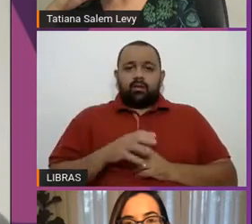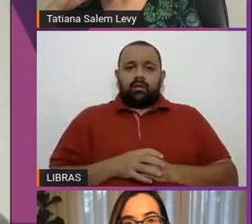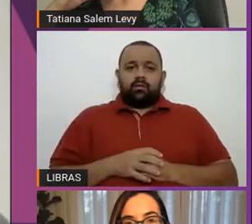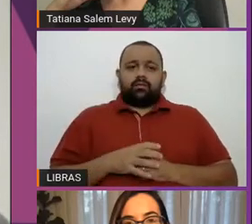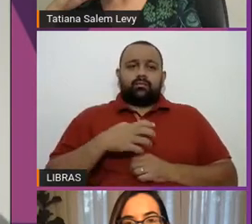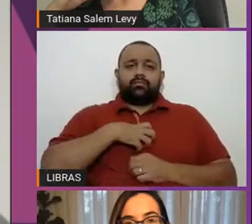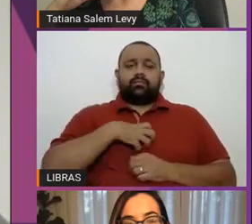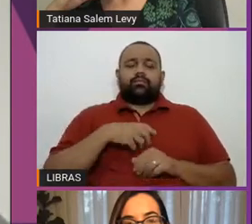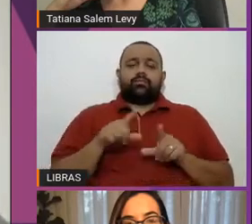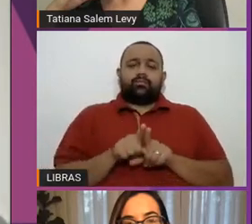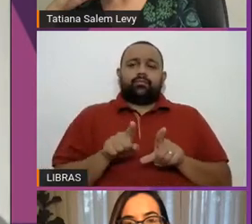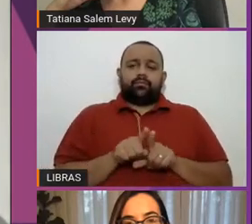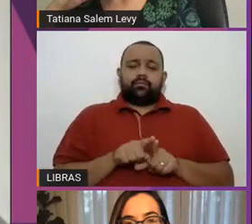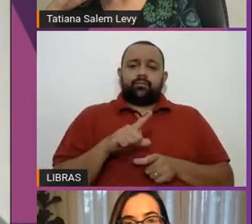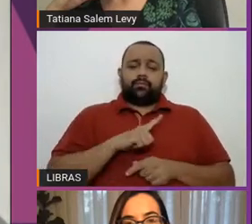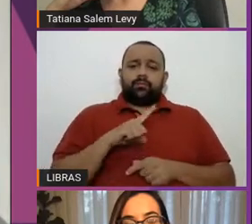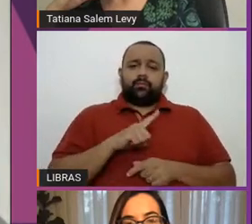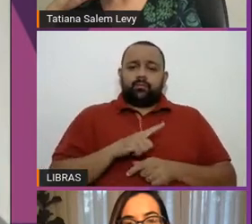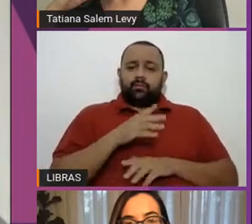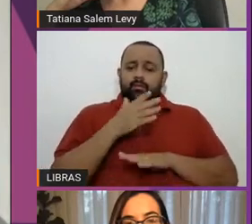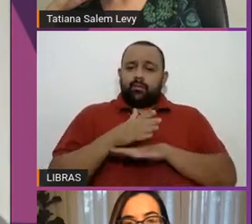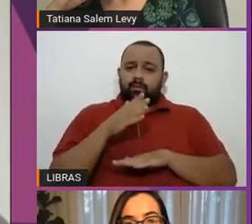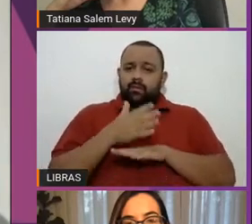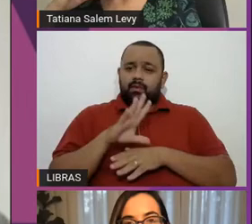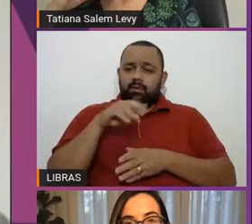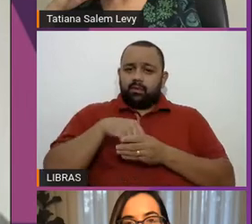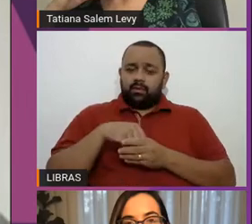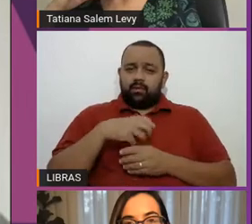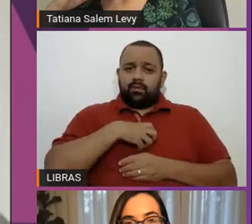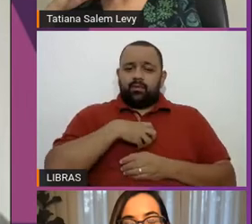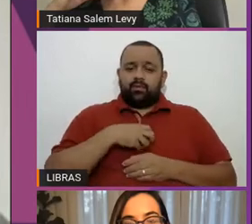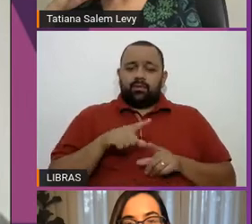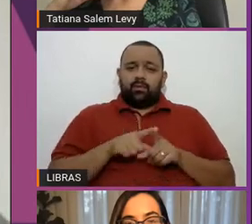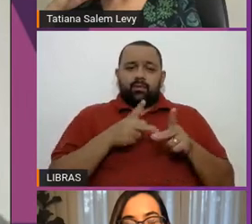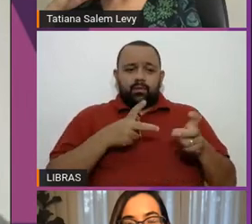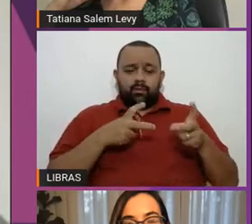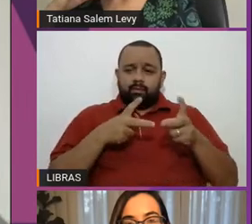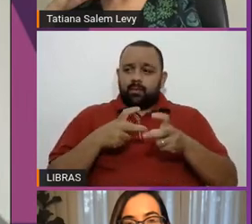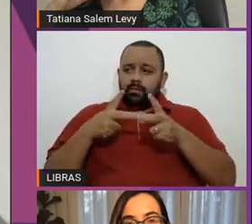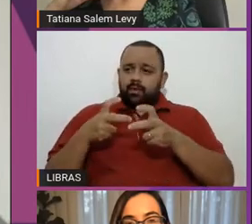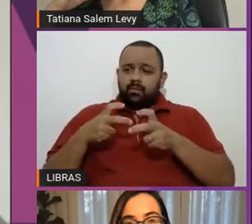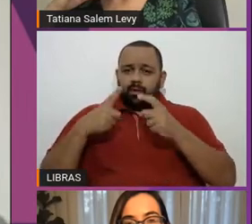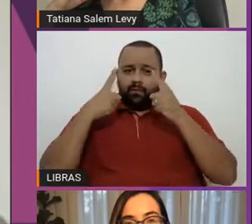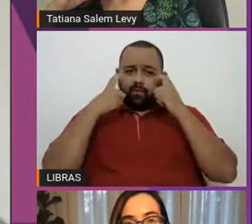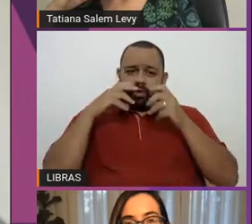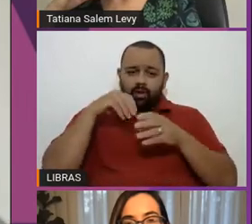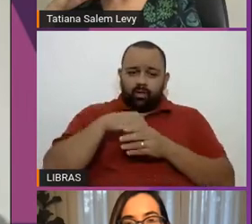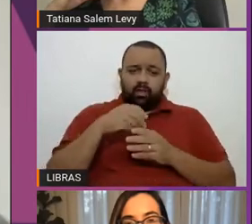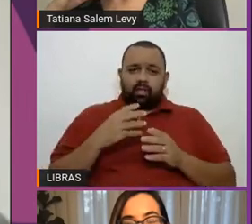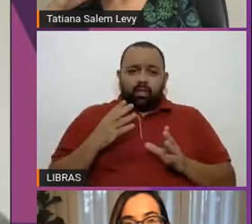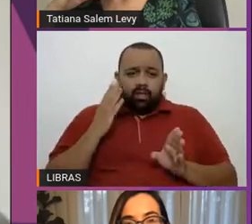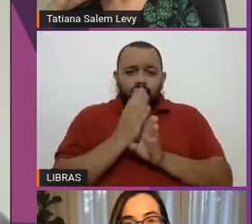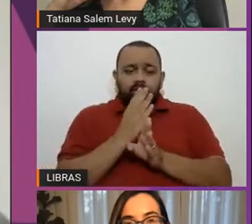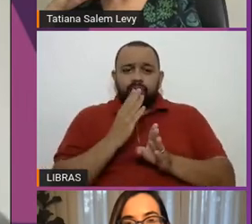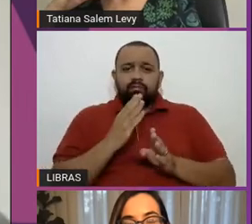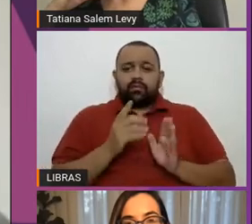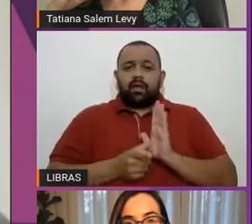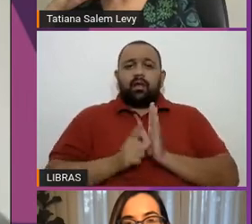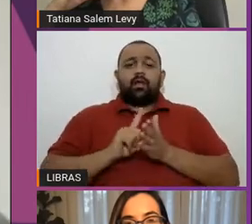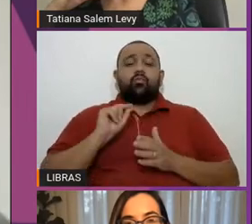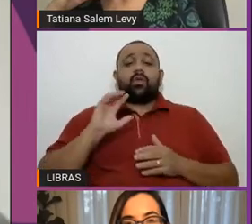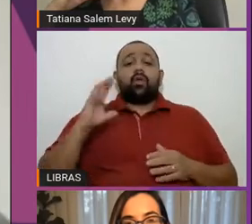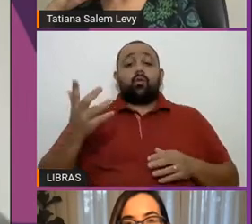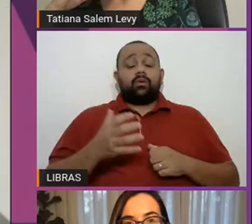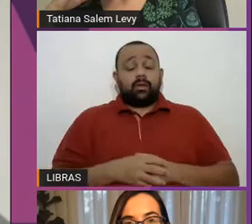senti a gente tá tem treino incentivo para e a violência chegando antes dela chegar e